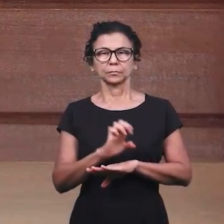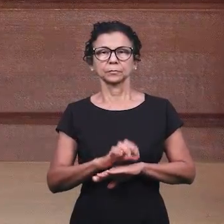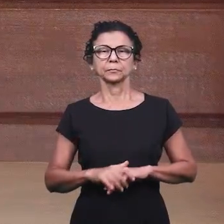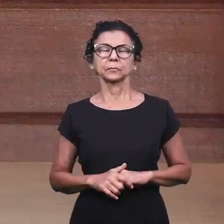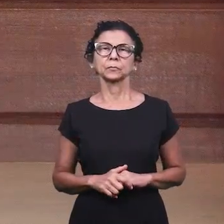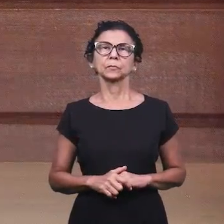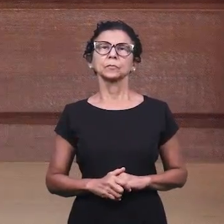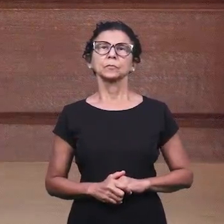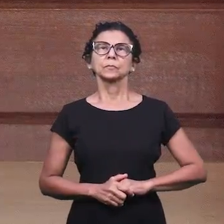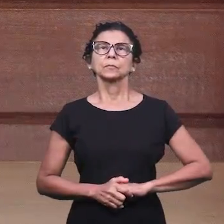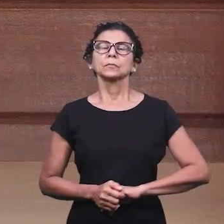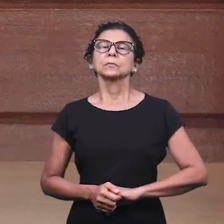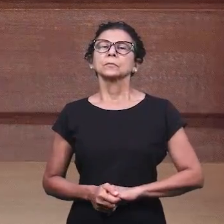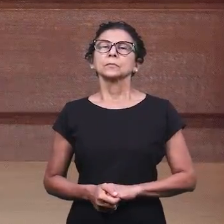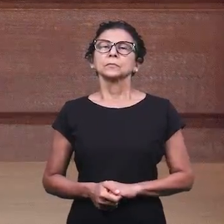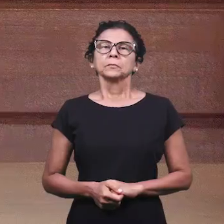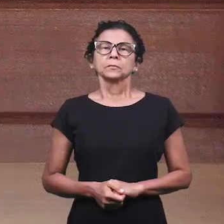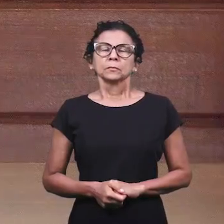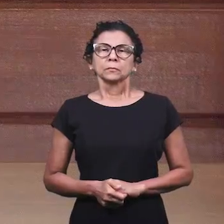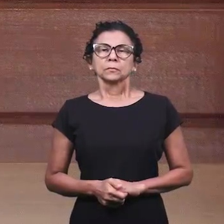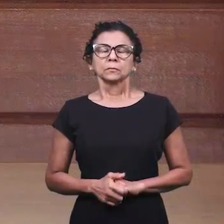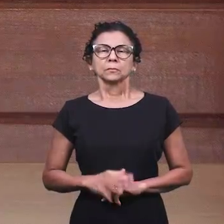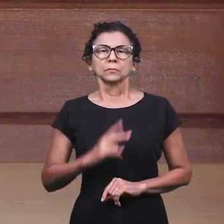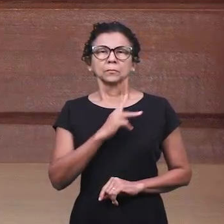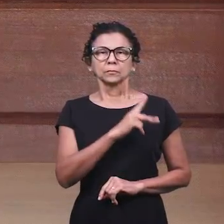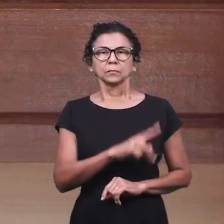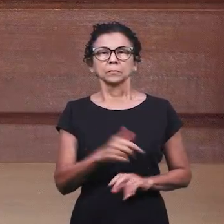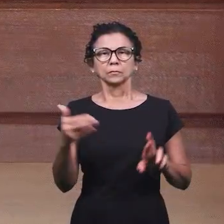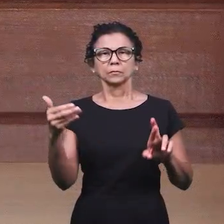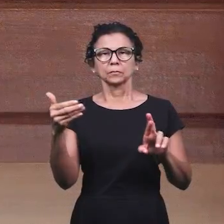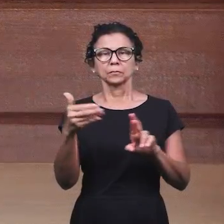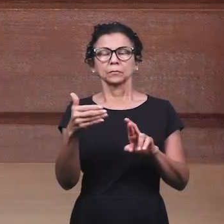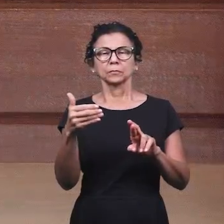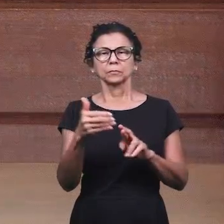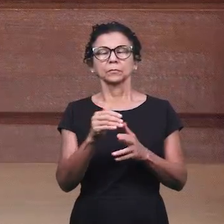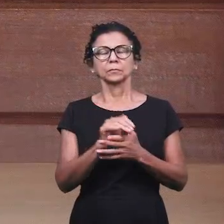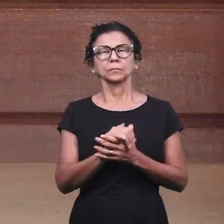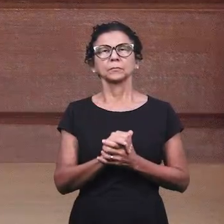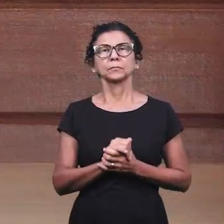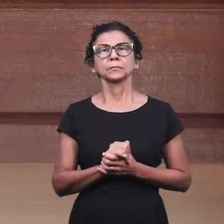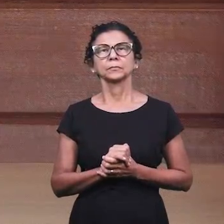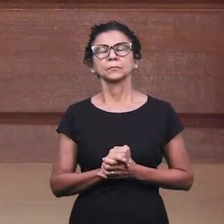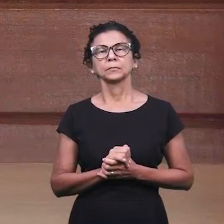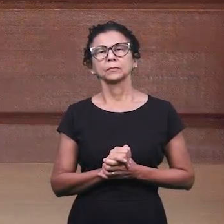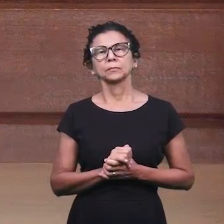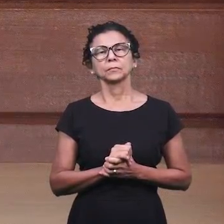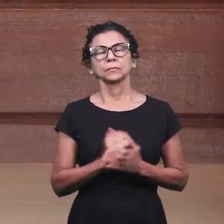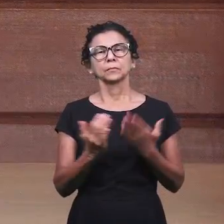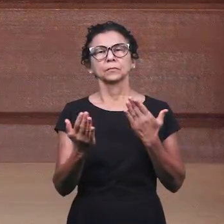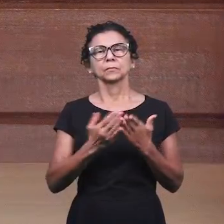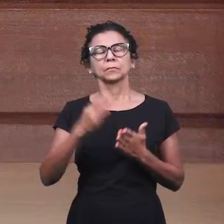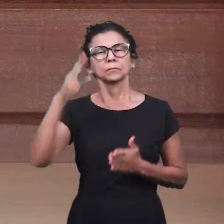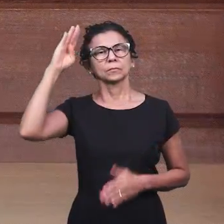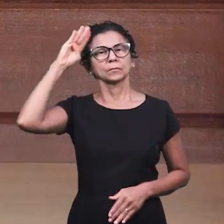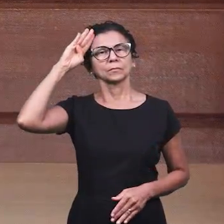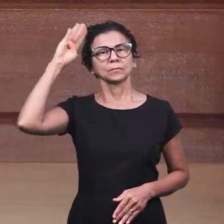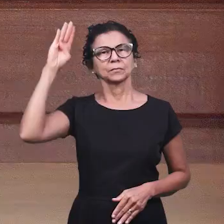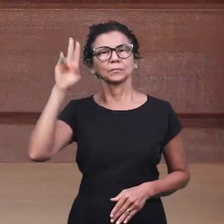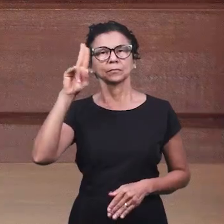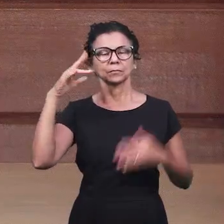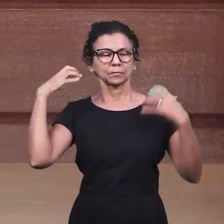ao contrário, eles vão multiplicar. Nós estamos vivendo um tempo que é um tempo final, um tempo difícil, né? Mas como nós vamos